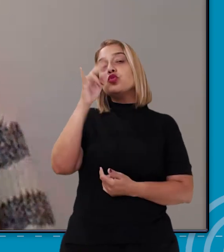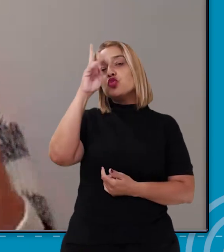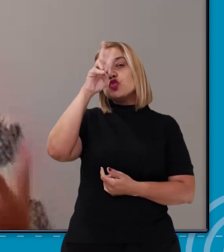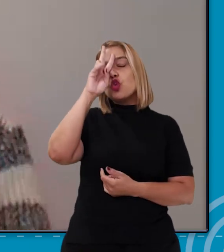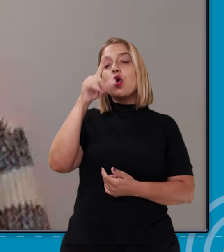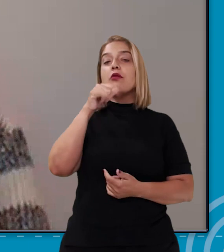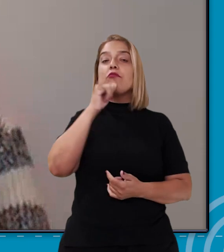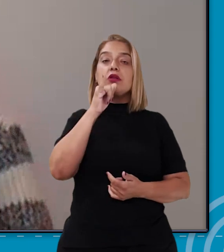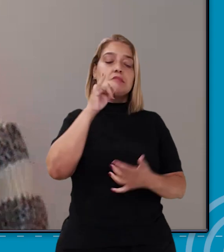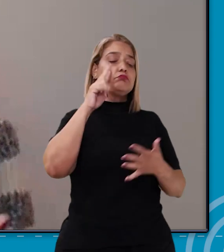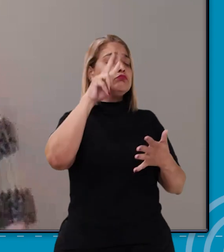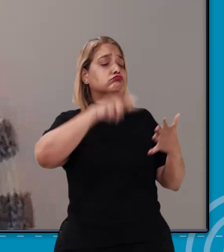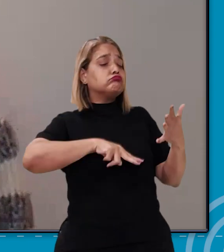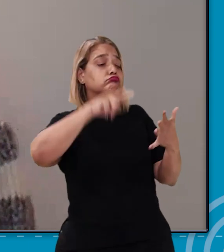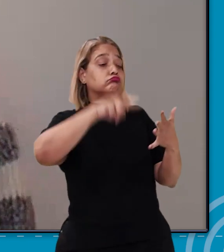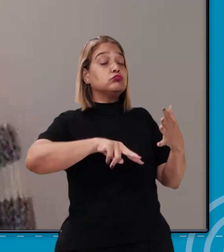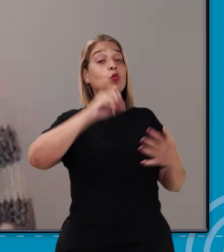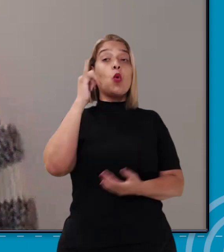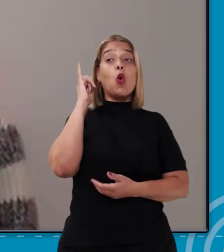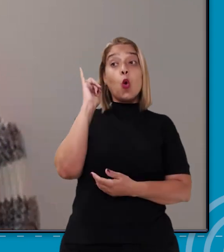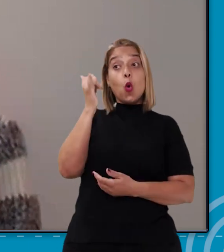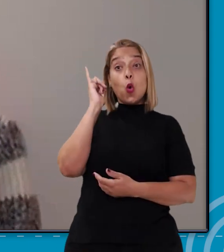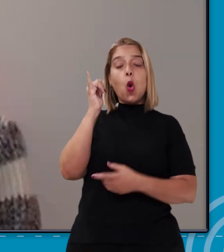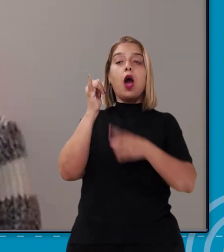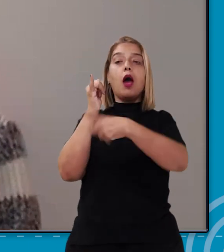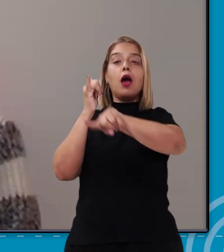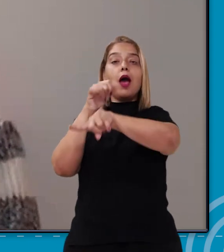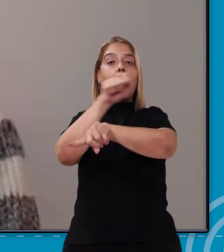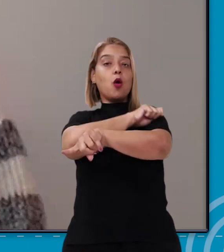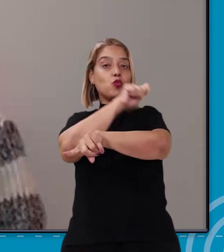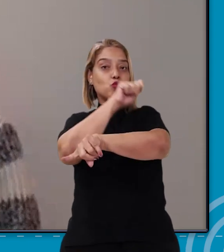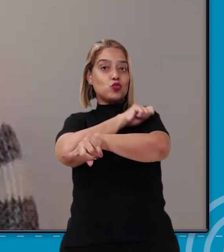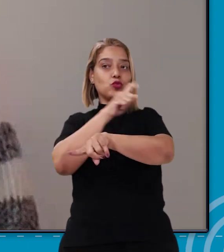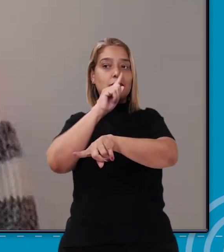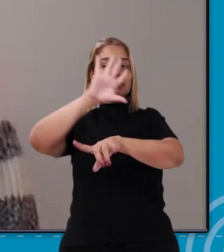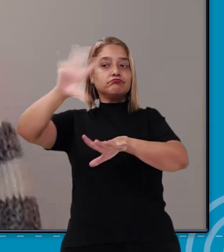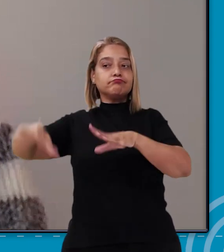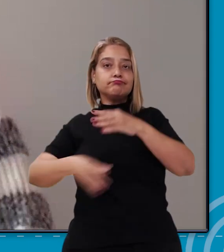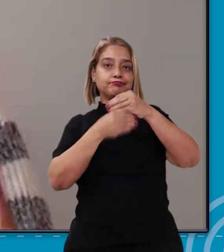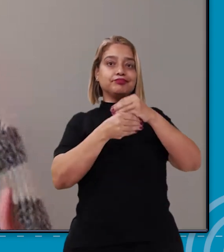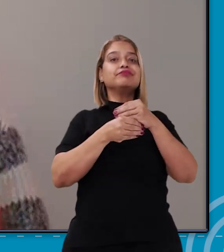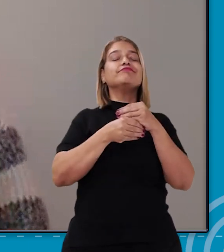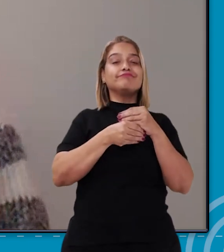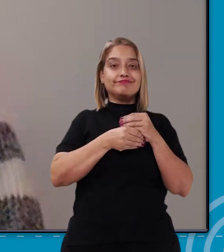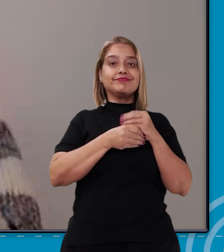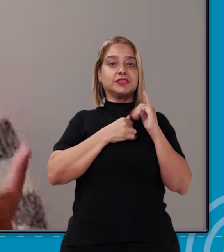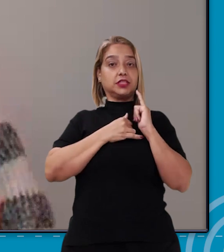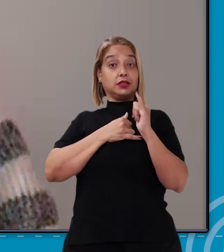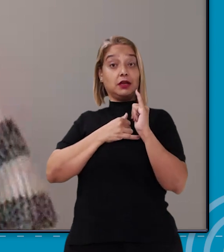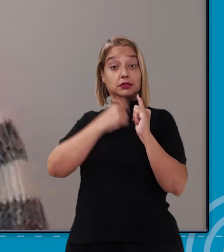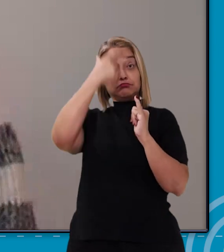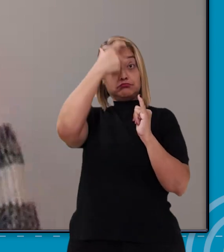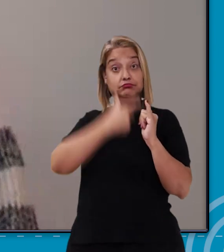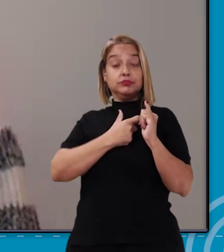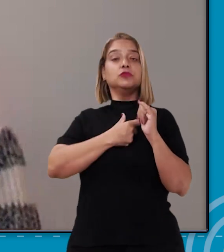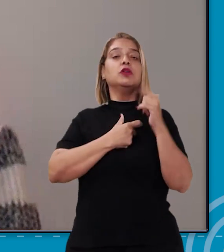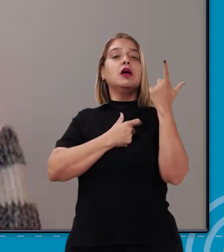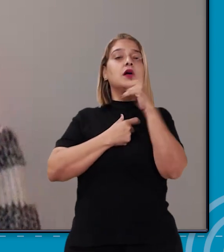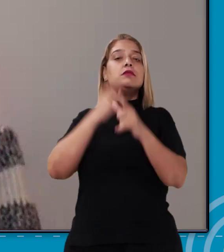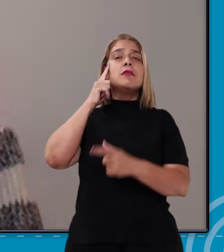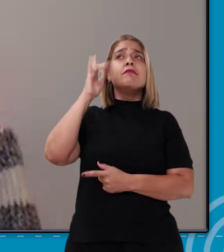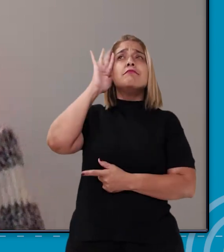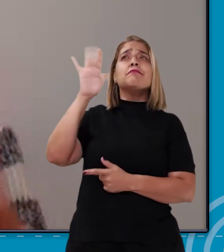leitura ou a contação introduz o aluno na narrativa e envolve no mundo da